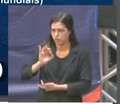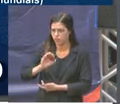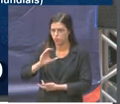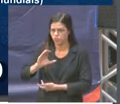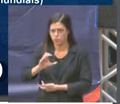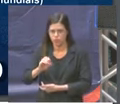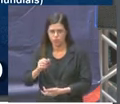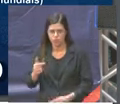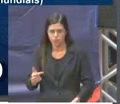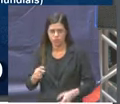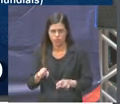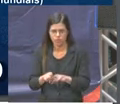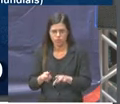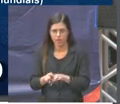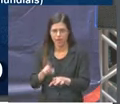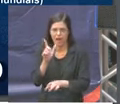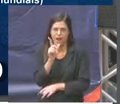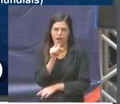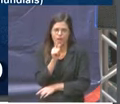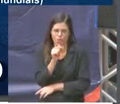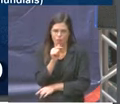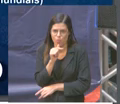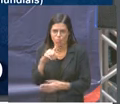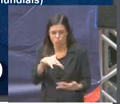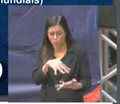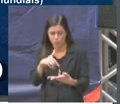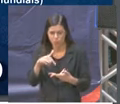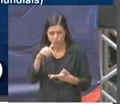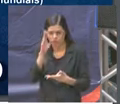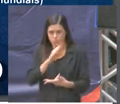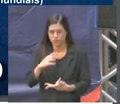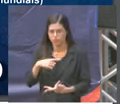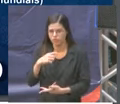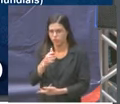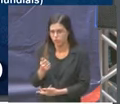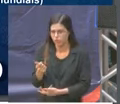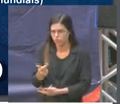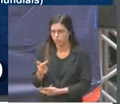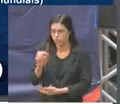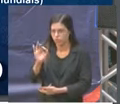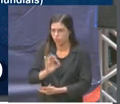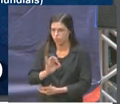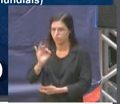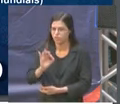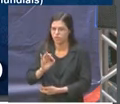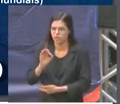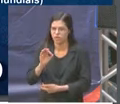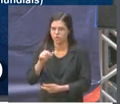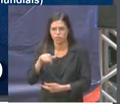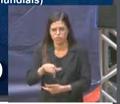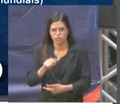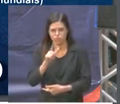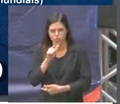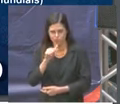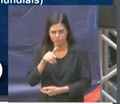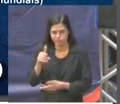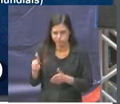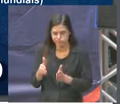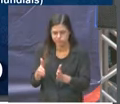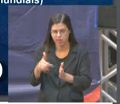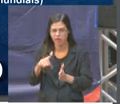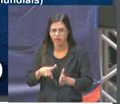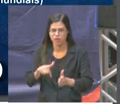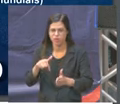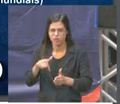E a caixa d'água do mundo. O Brasil tem 12% das reservas mundiais hídricas, né? Então a caixa d'água do mundo é